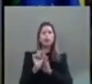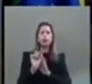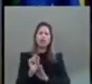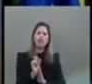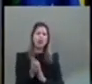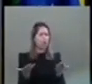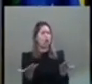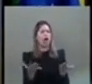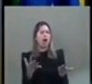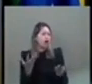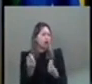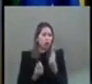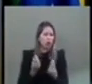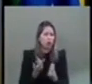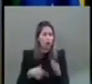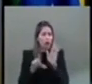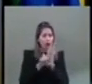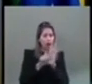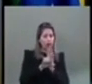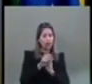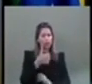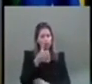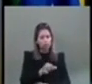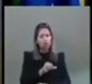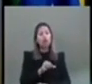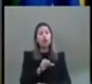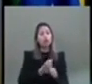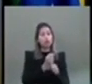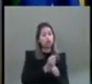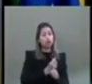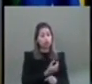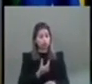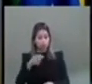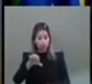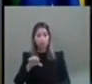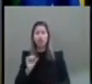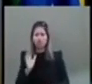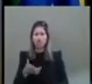13.869 de 2019 foi muito discutida